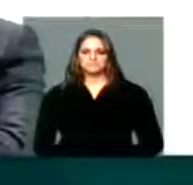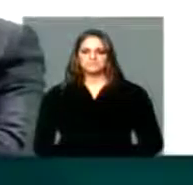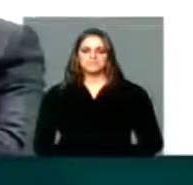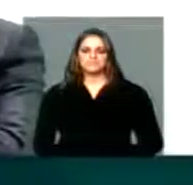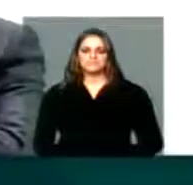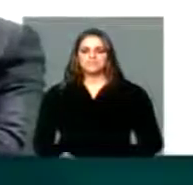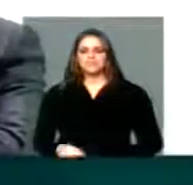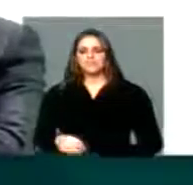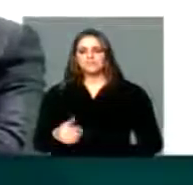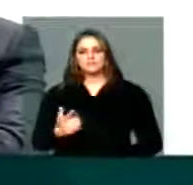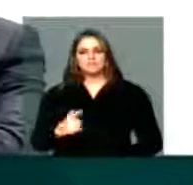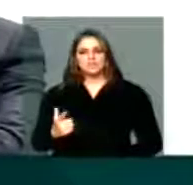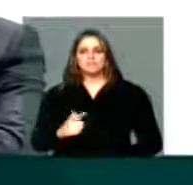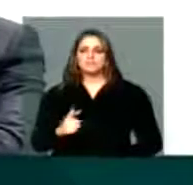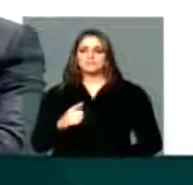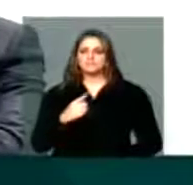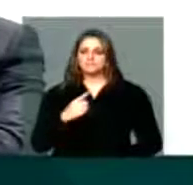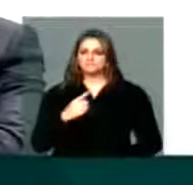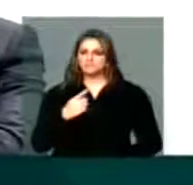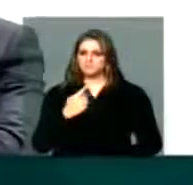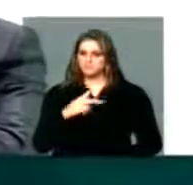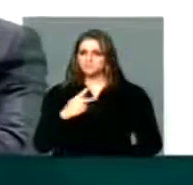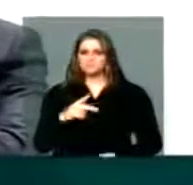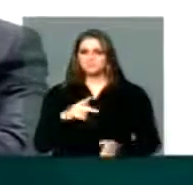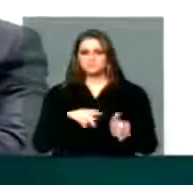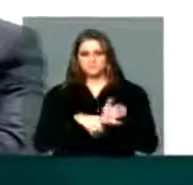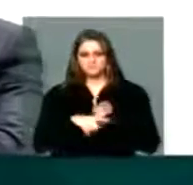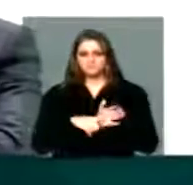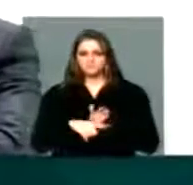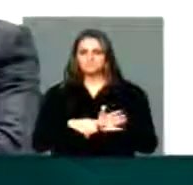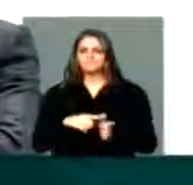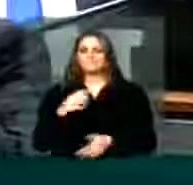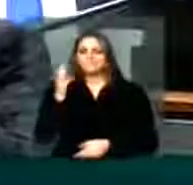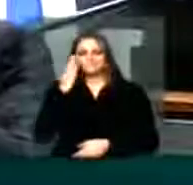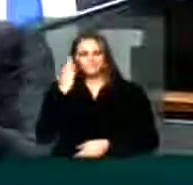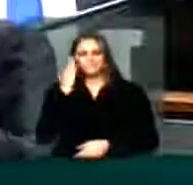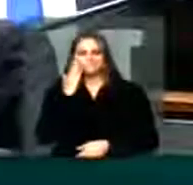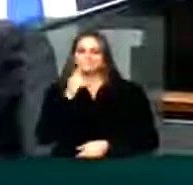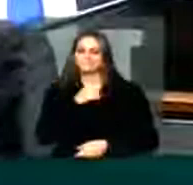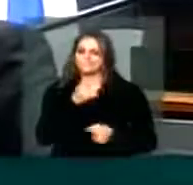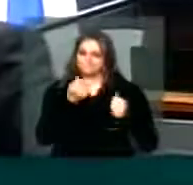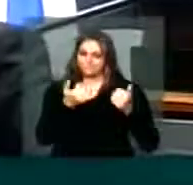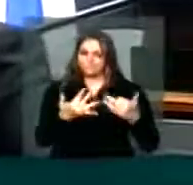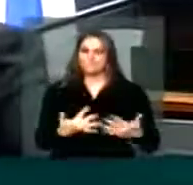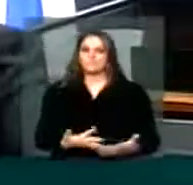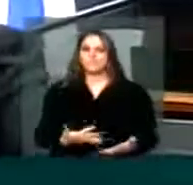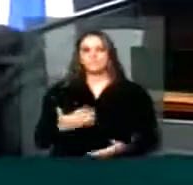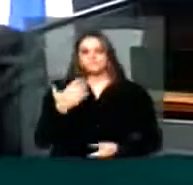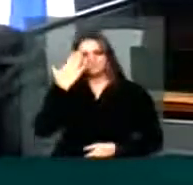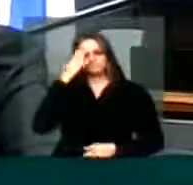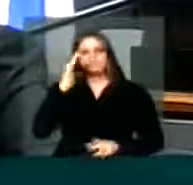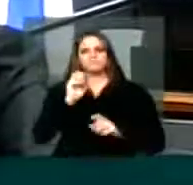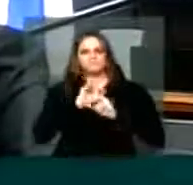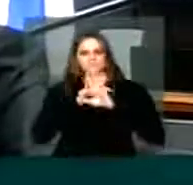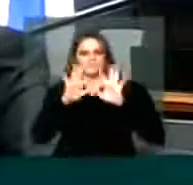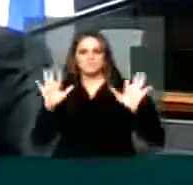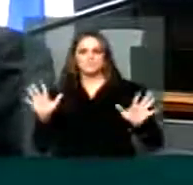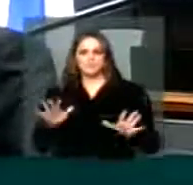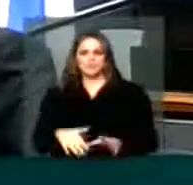colocado no inquérito investigativo com a fragilidade que aqui já foi claramente colocada